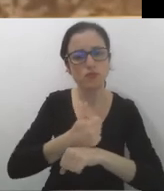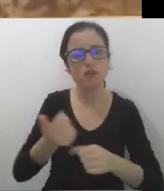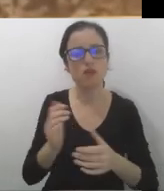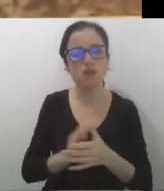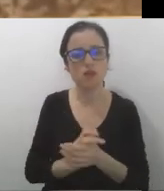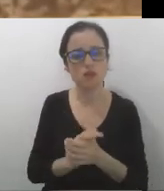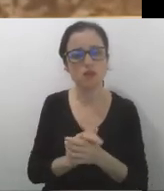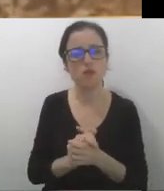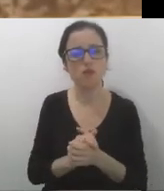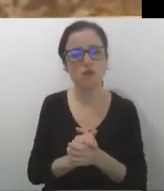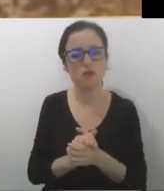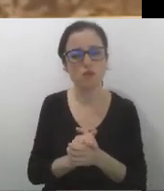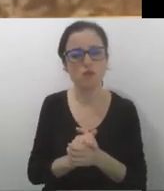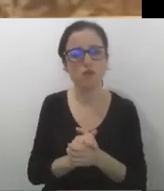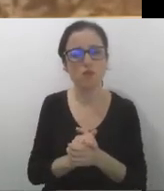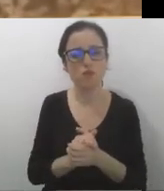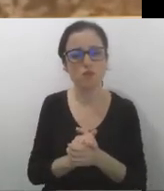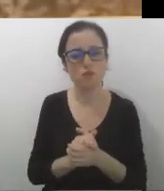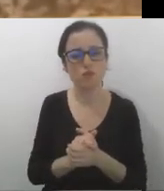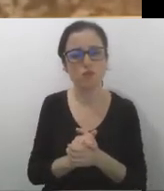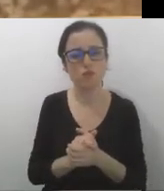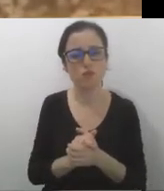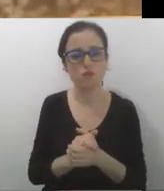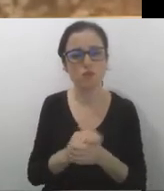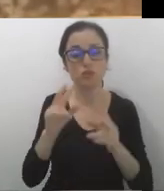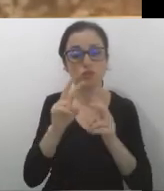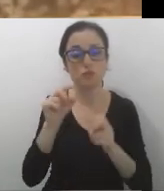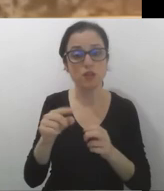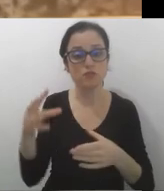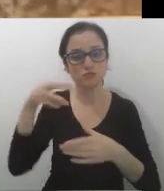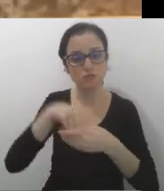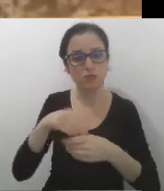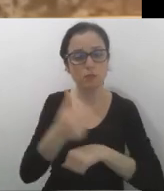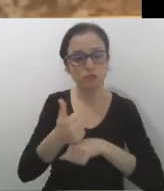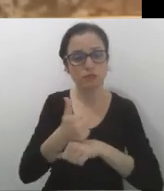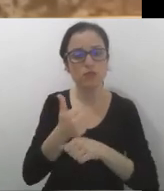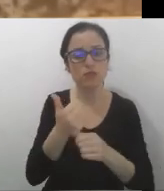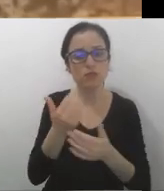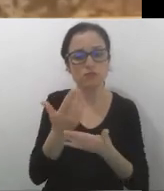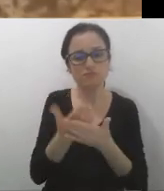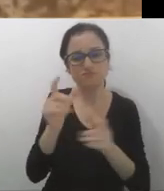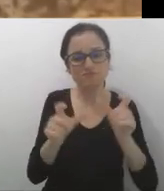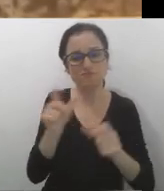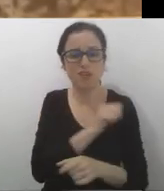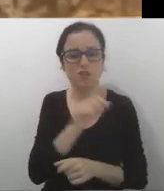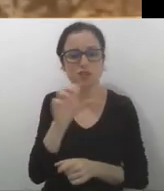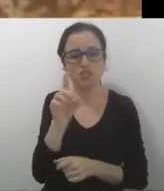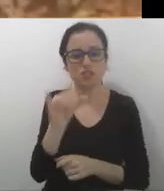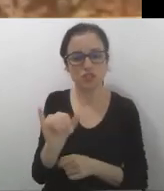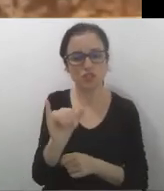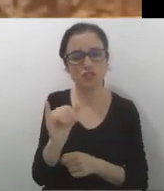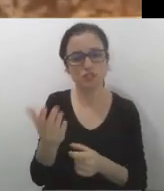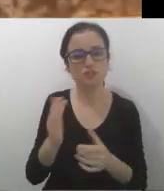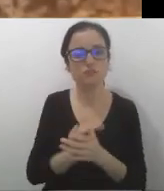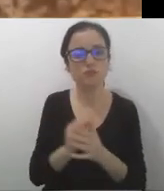digamos, no campo profissional, né? E, enfim, sobre essa inserção profissional dos